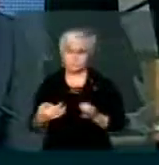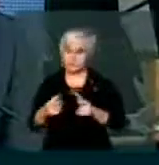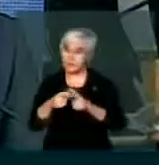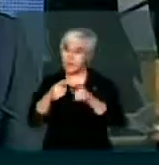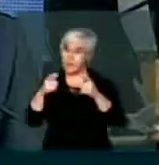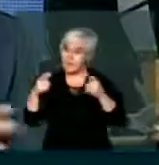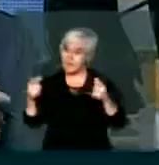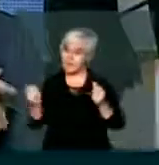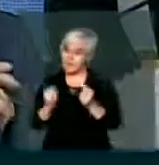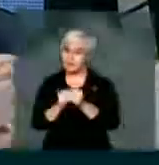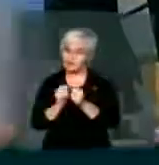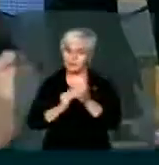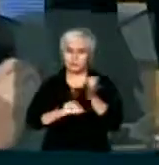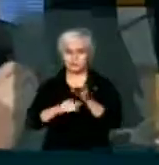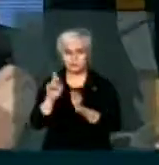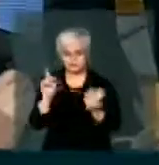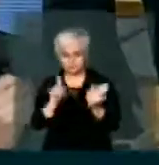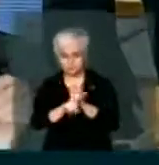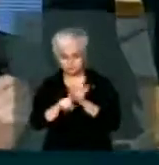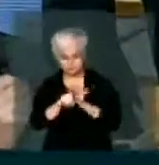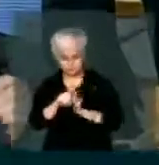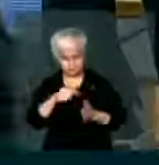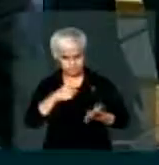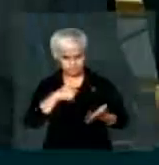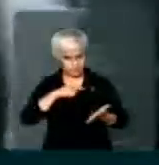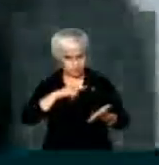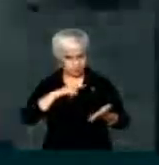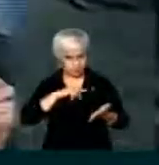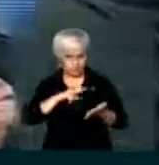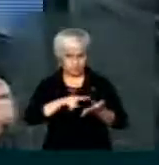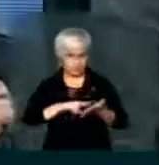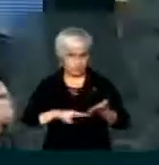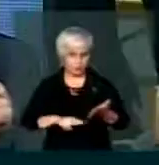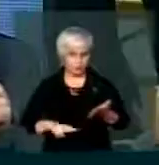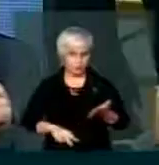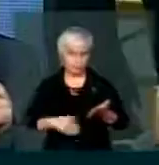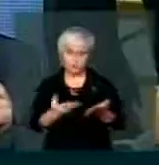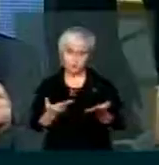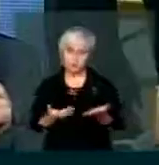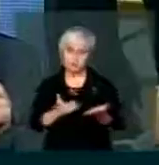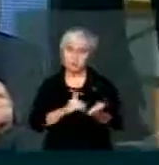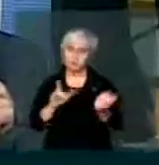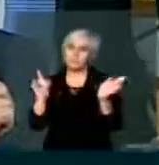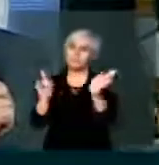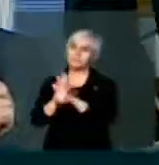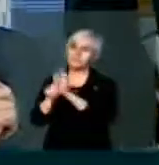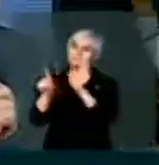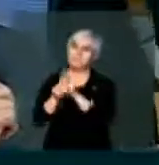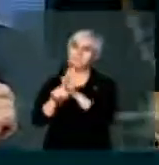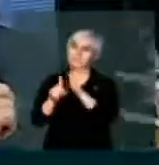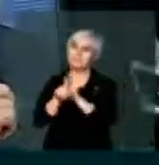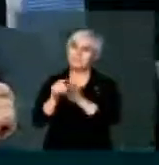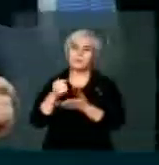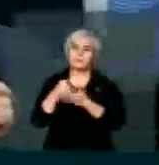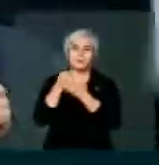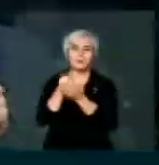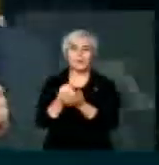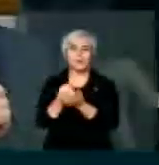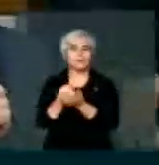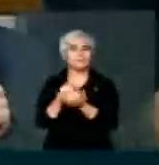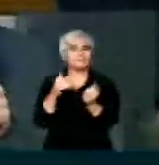maioria absoluta dos questionamentos que eu teria para fazer, eles são questionamentos que estão baseados em quebra de